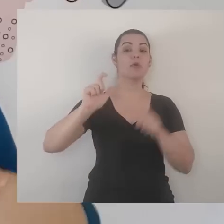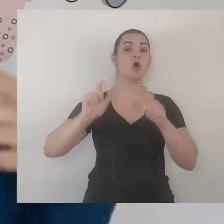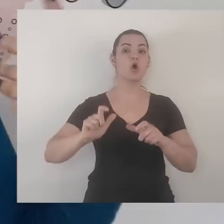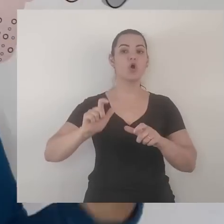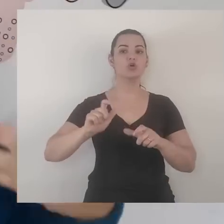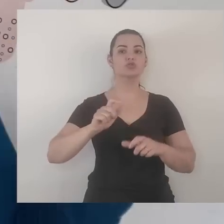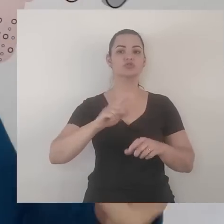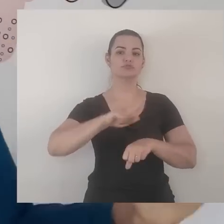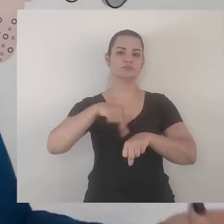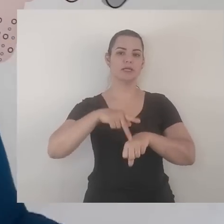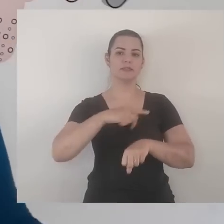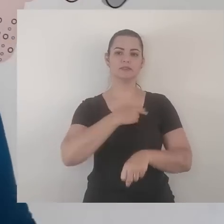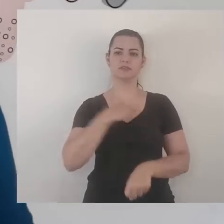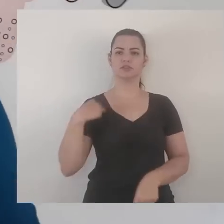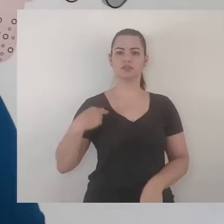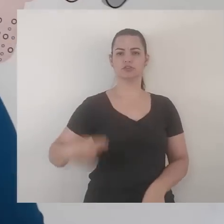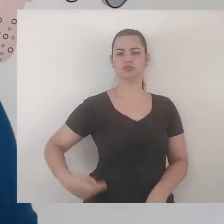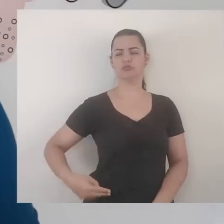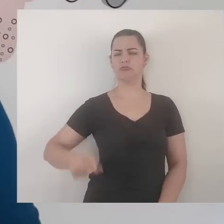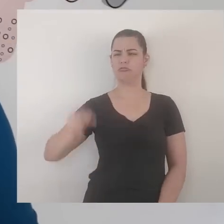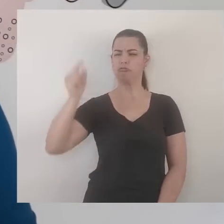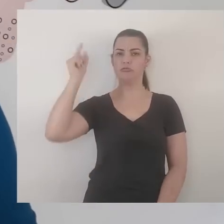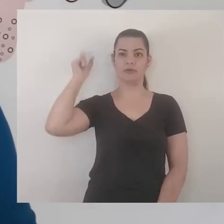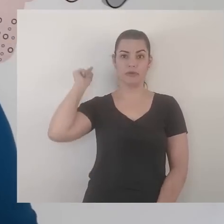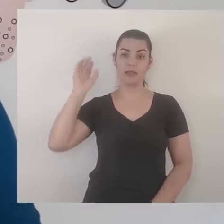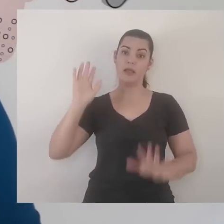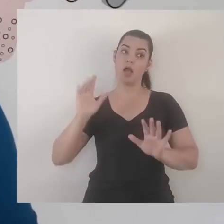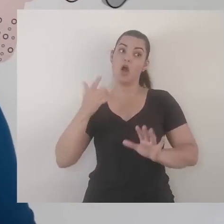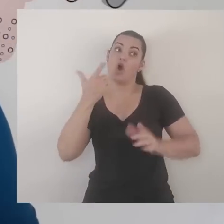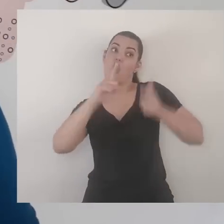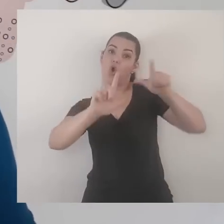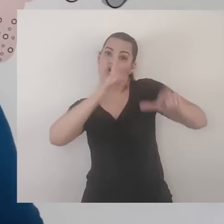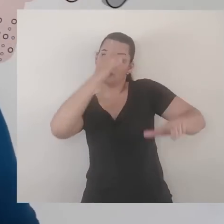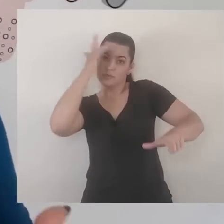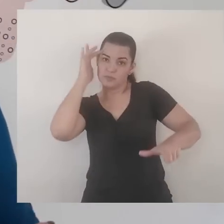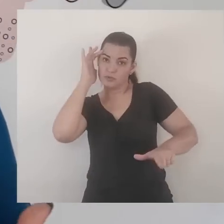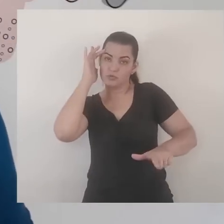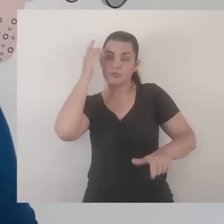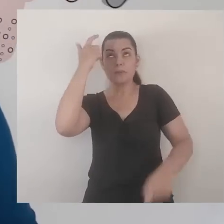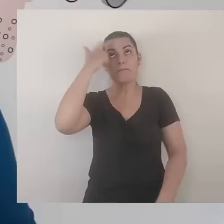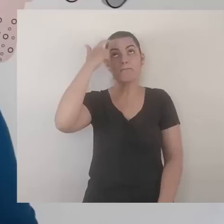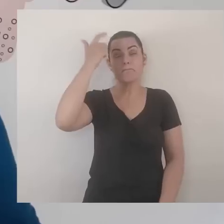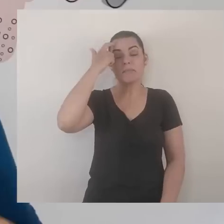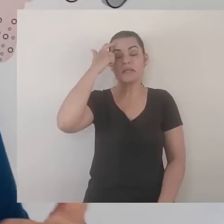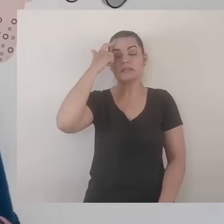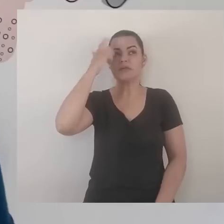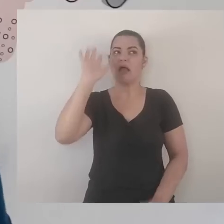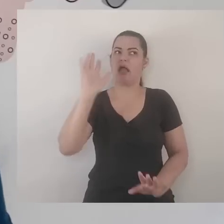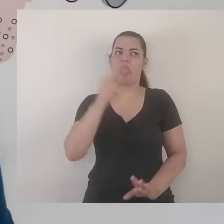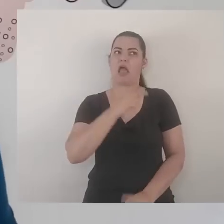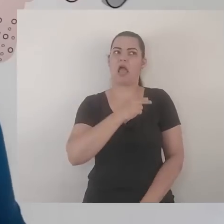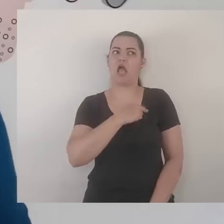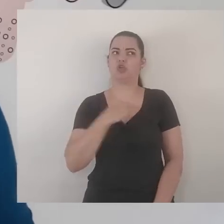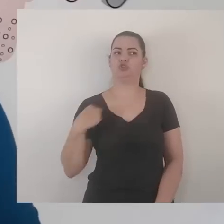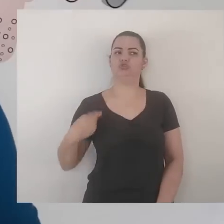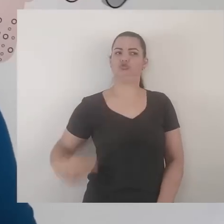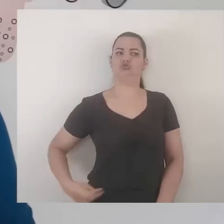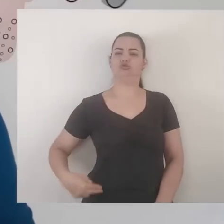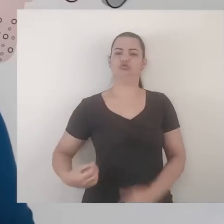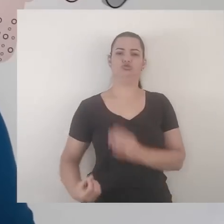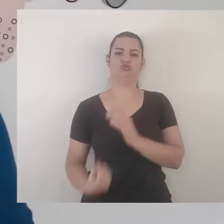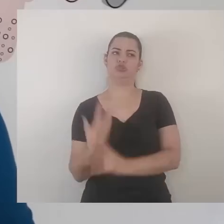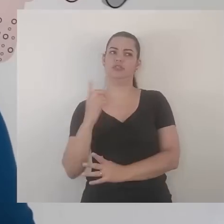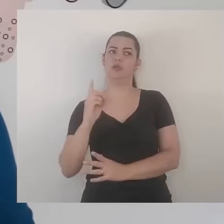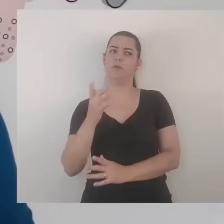pessoas acreditam que muito antes aí dela ter surgido, inventada aí pelos chineses, outras pessoas já